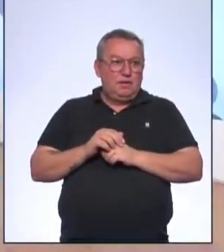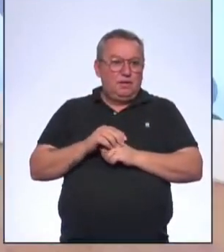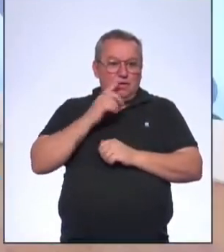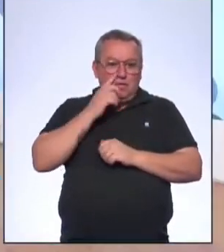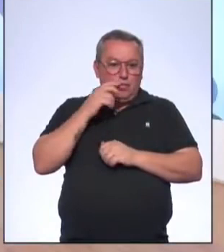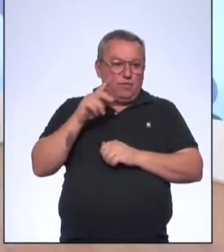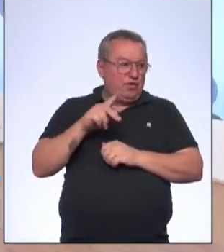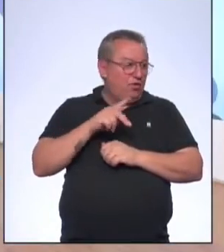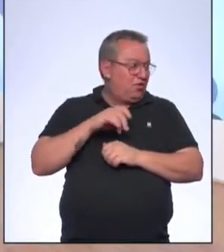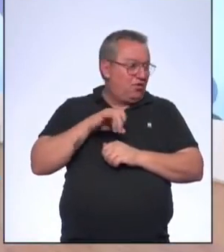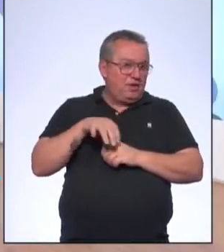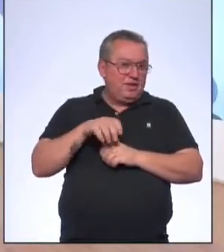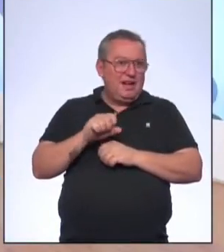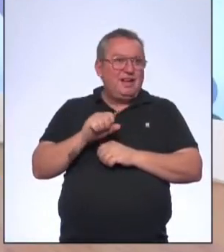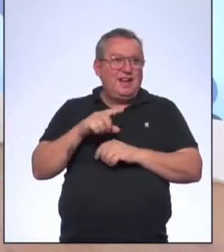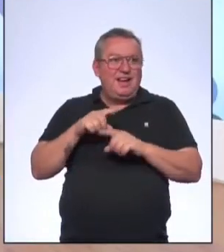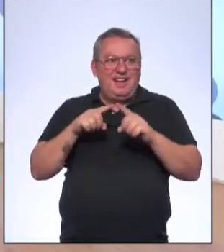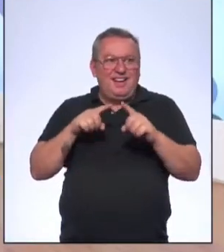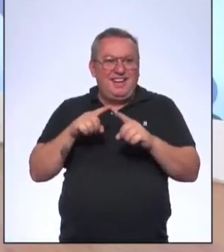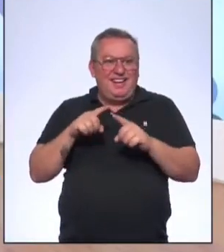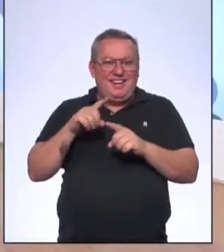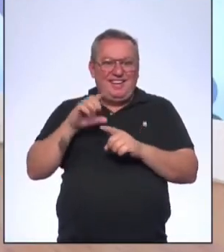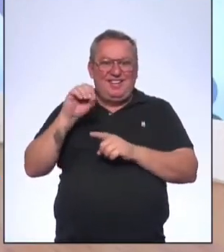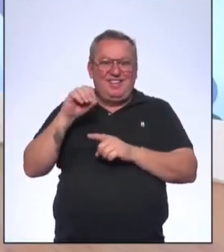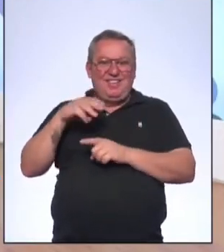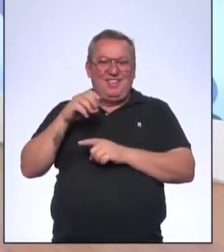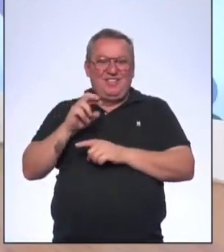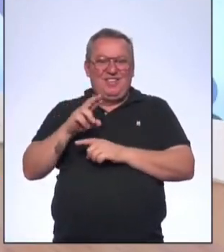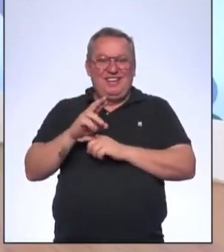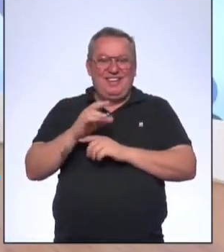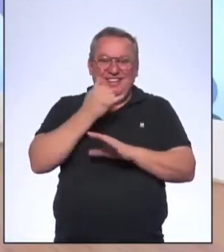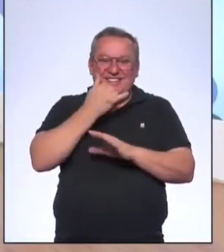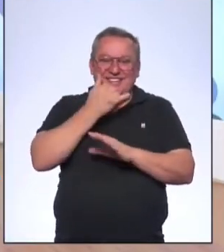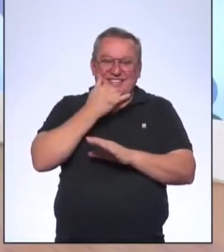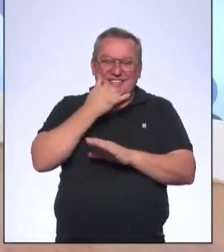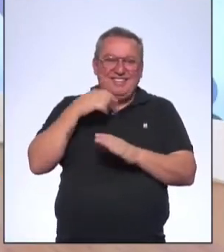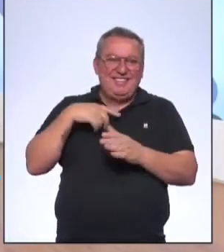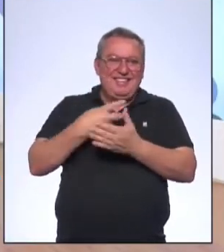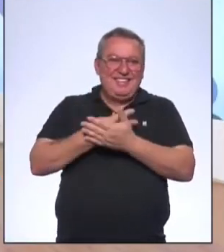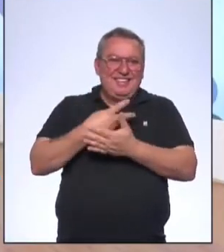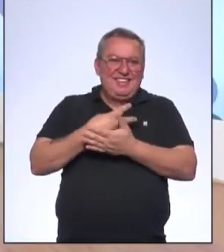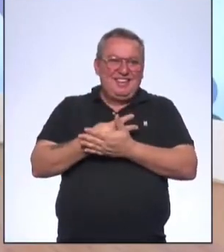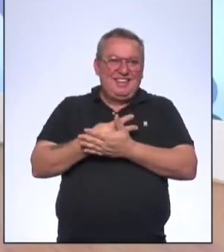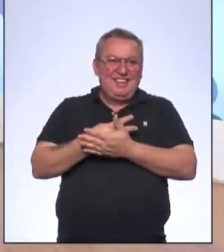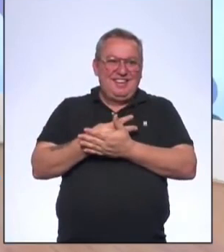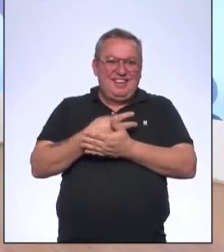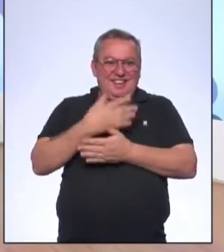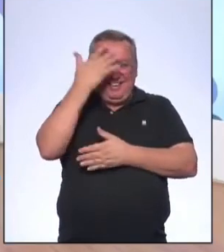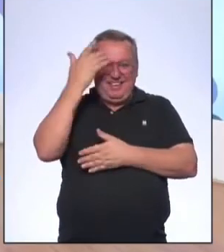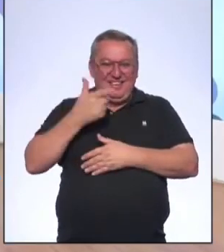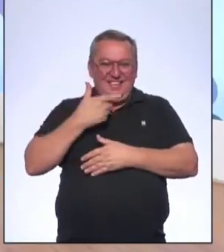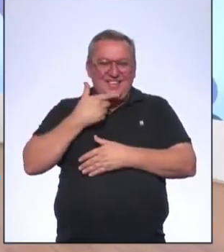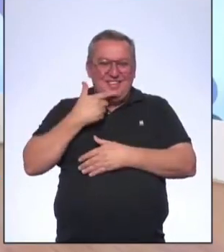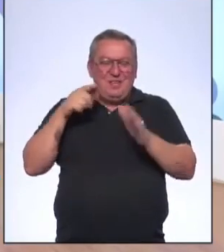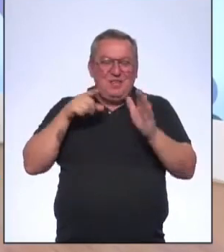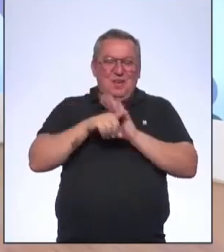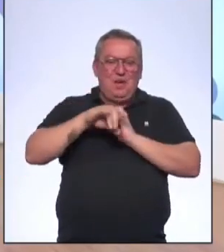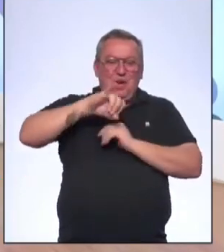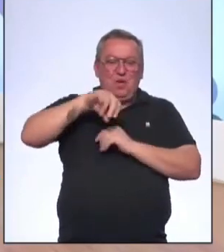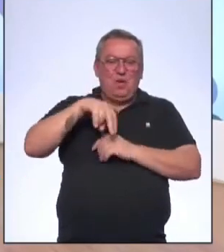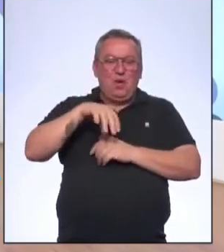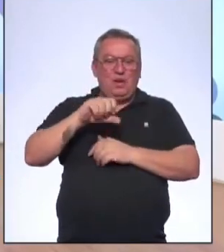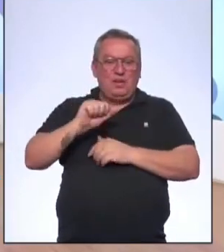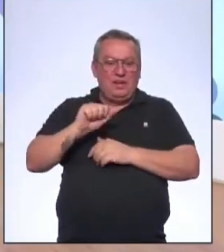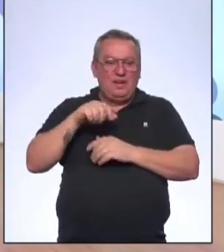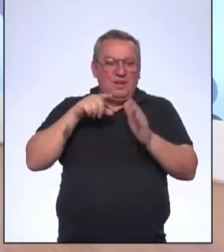sou o Osmar. Jonas, eu errei, desculpa. Não, mas aí agora eu vou explicar, gente, porque daí agora o povo está rindo de mim. Os alunos, eles estão perguntando, cadê o Jonas, cadê o Jonas,